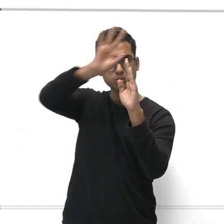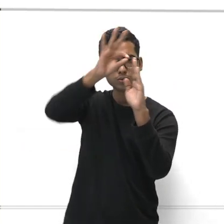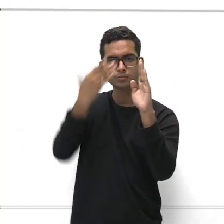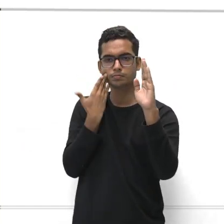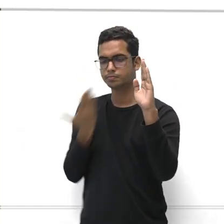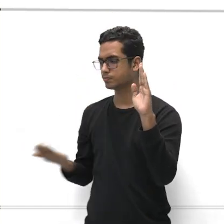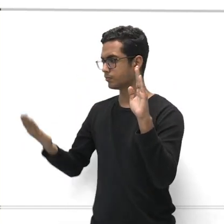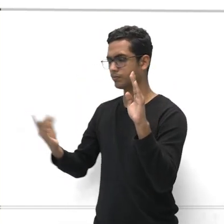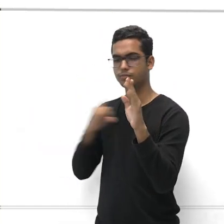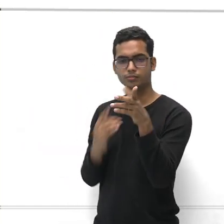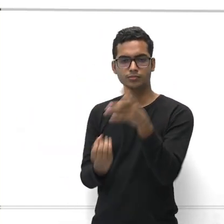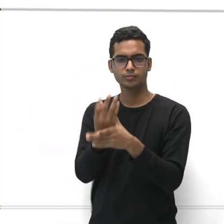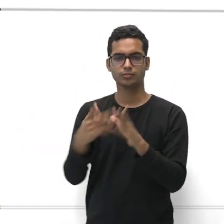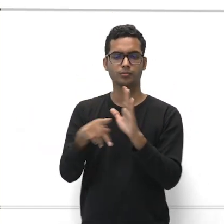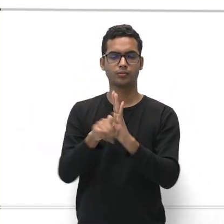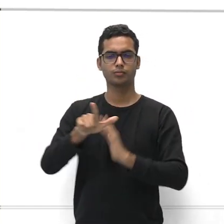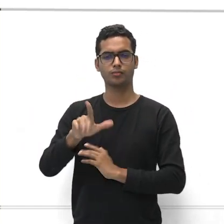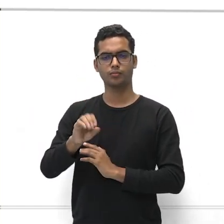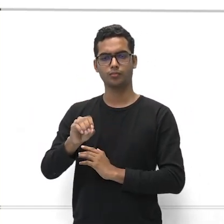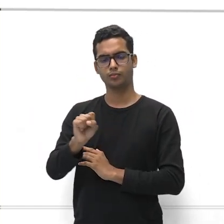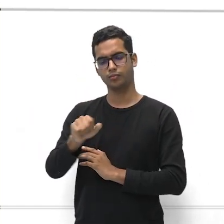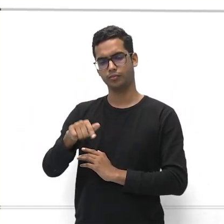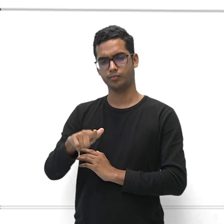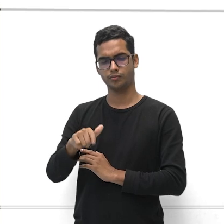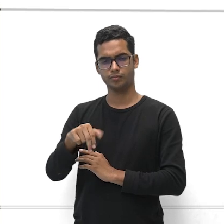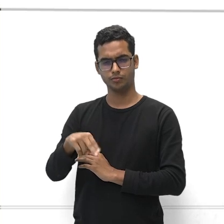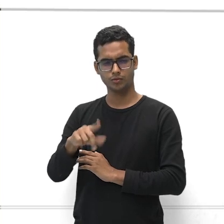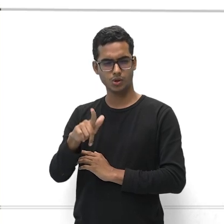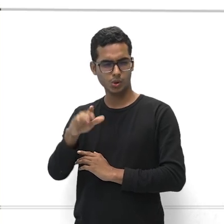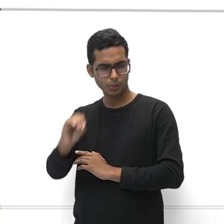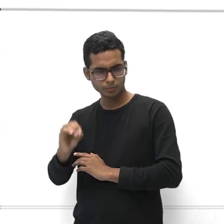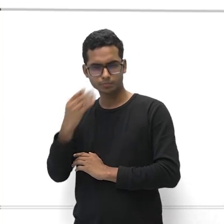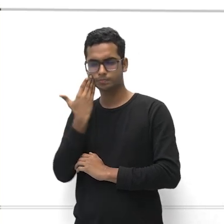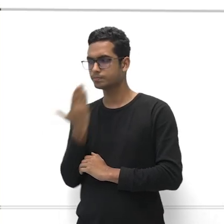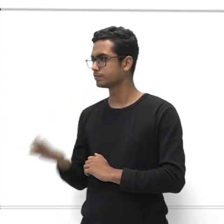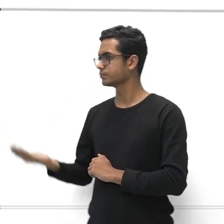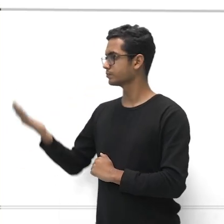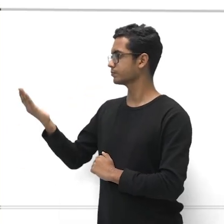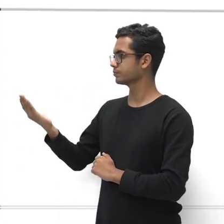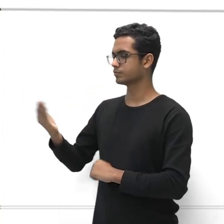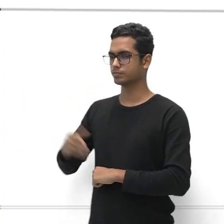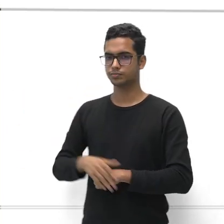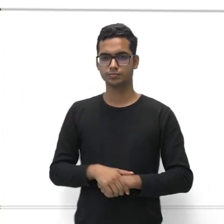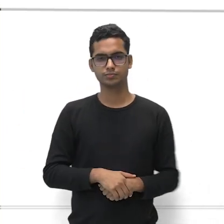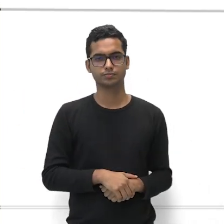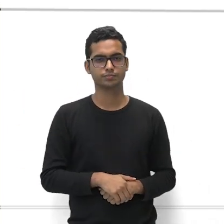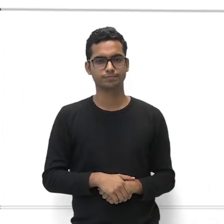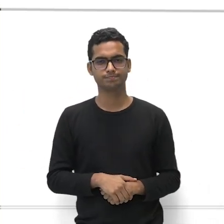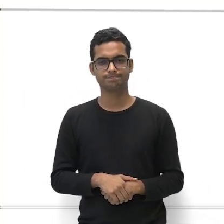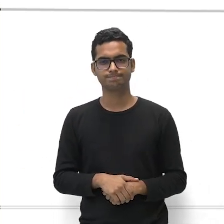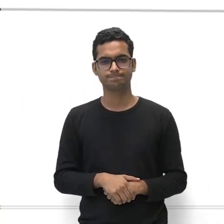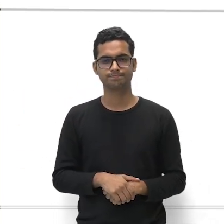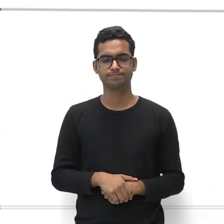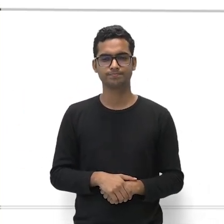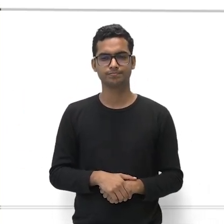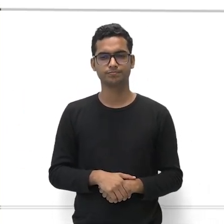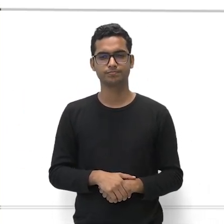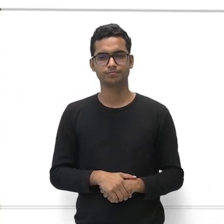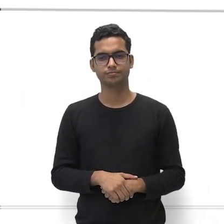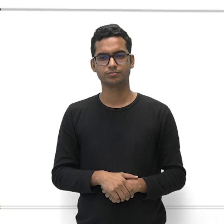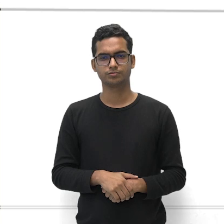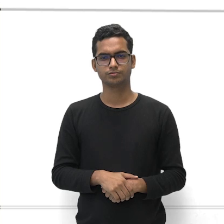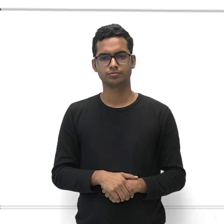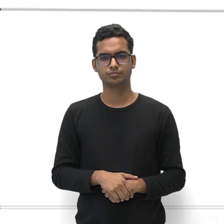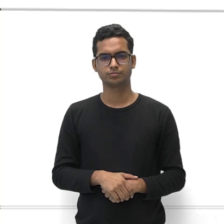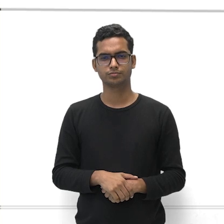E tá aí o nosso losango, né? A gente vai observar aqui os lados paralelos aqui, né, do losango. A gente pode apagar